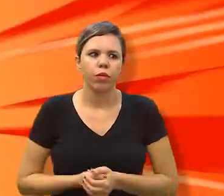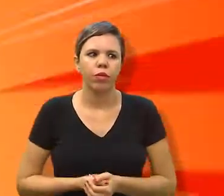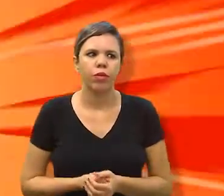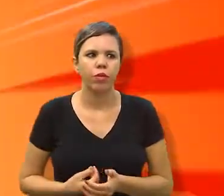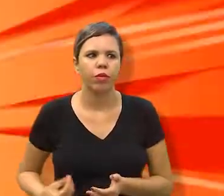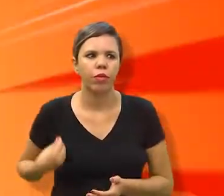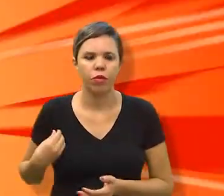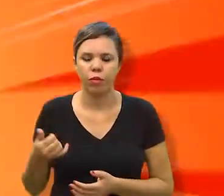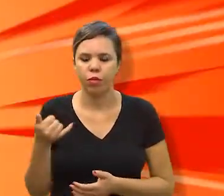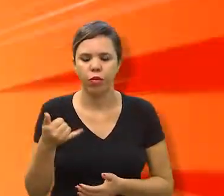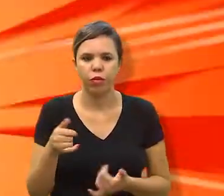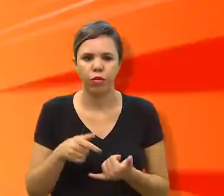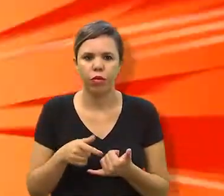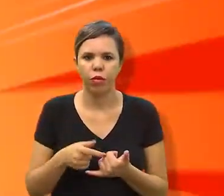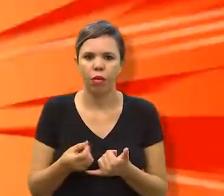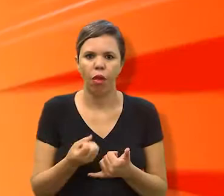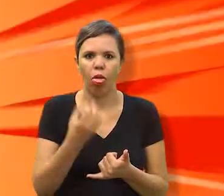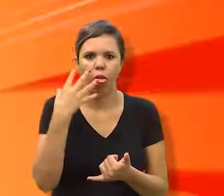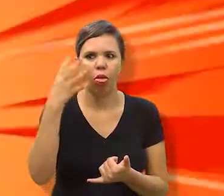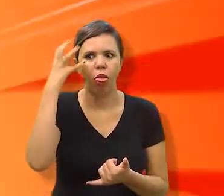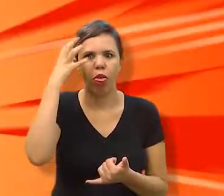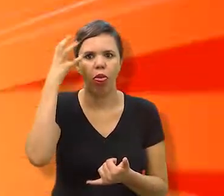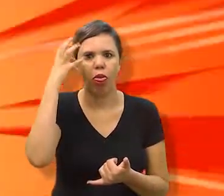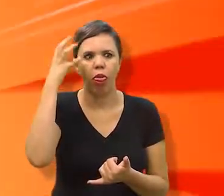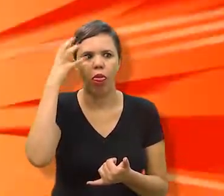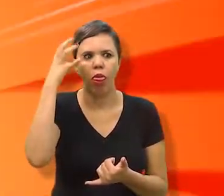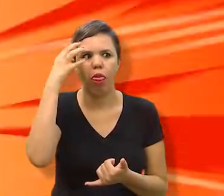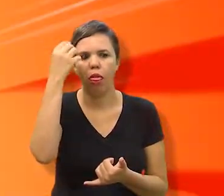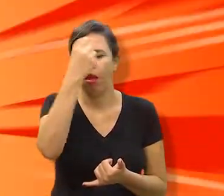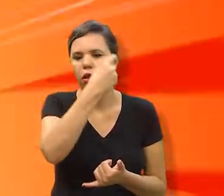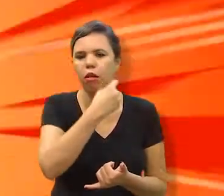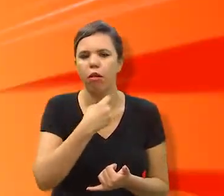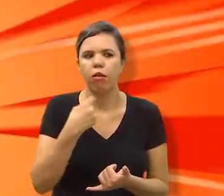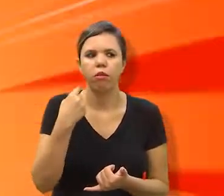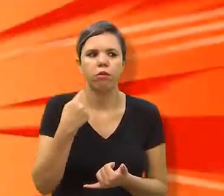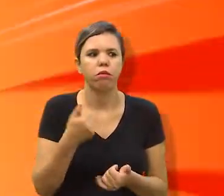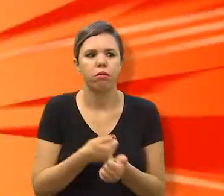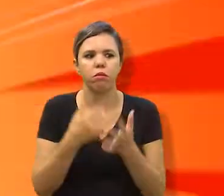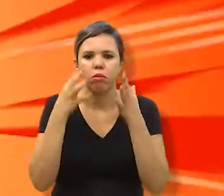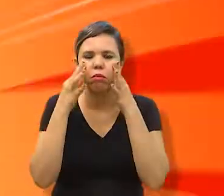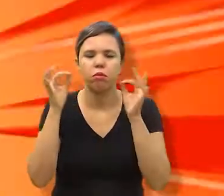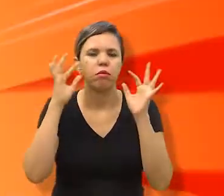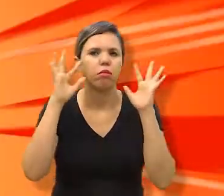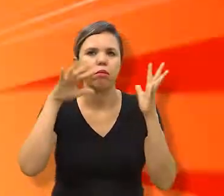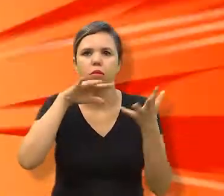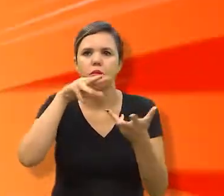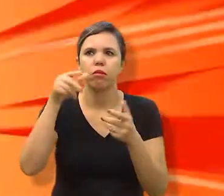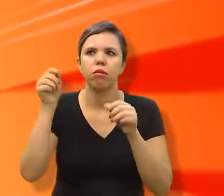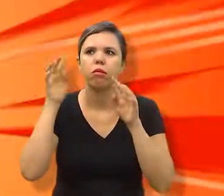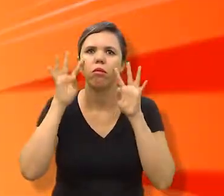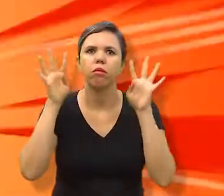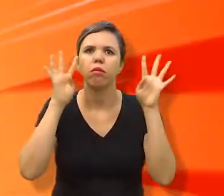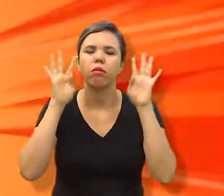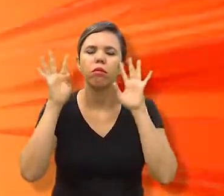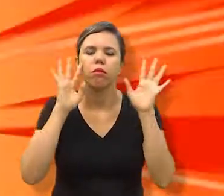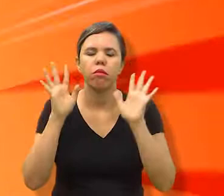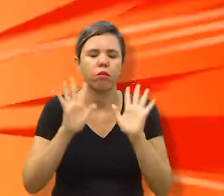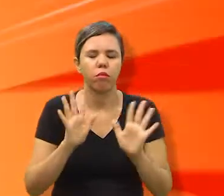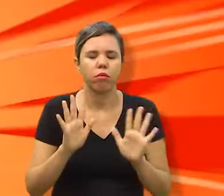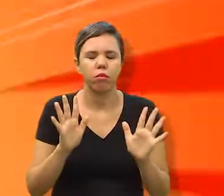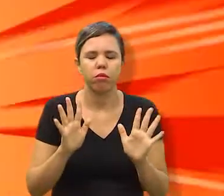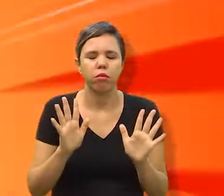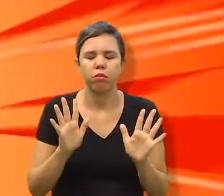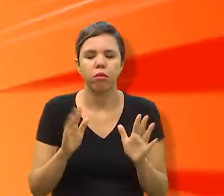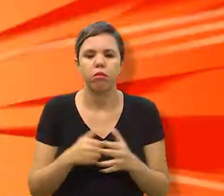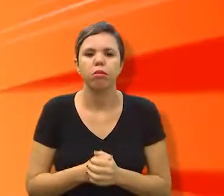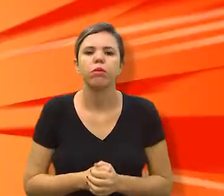ele vive no celular e cheio de emojis em volta dele e não presta atenção no mundo ao entorno, né? Então o